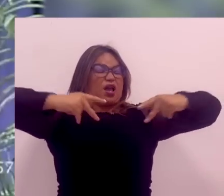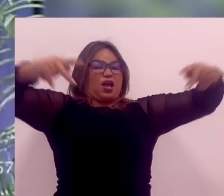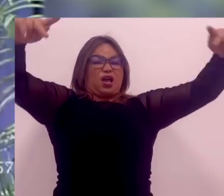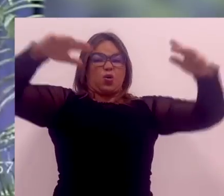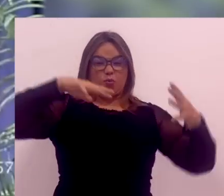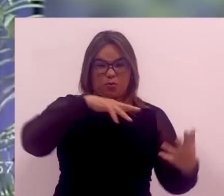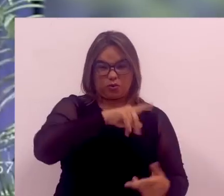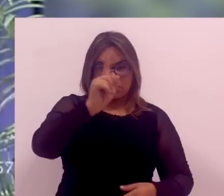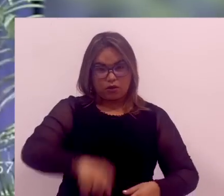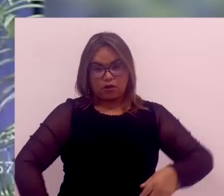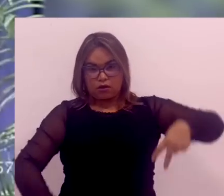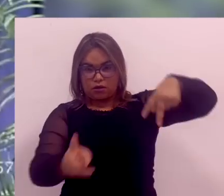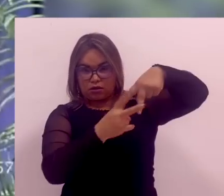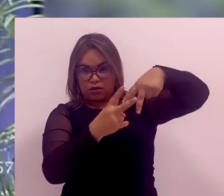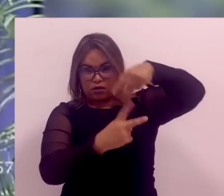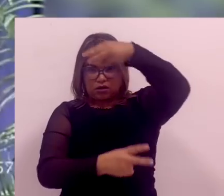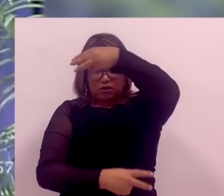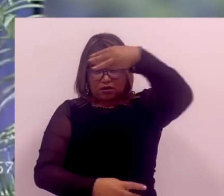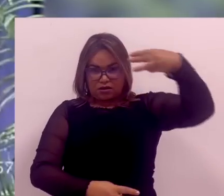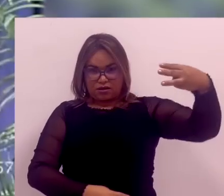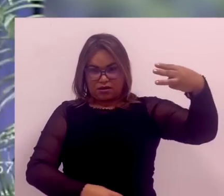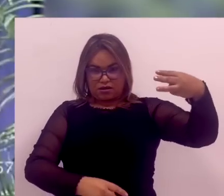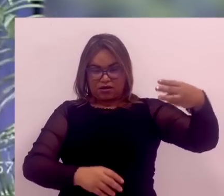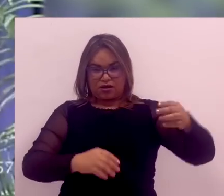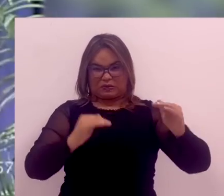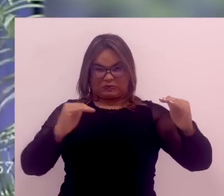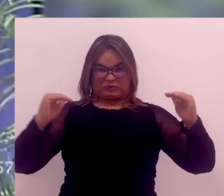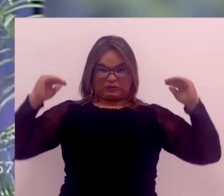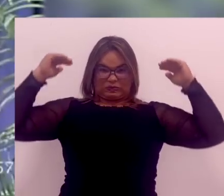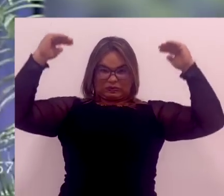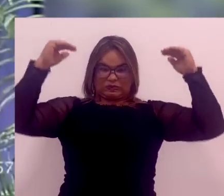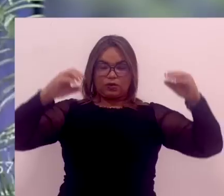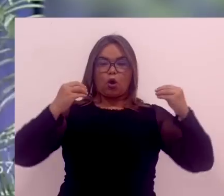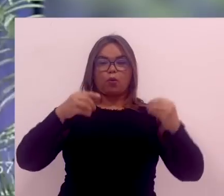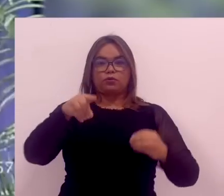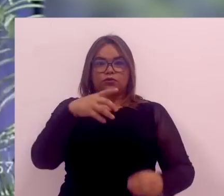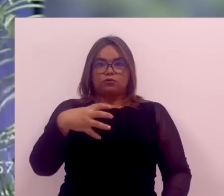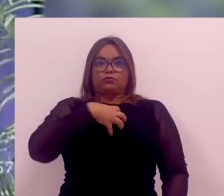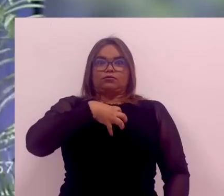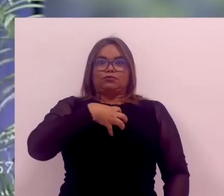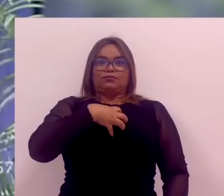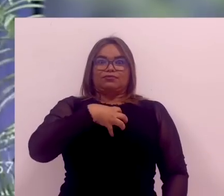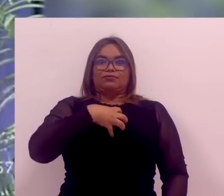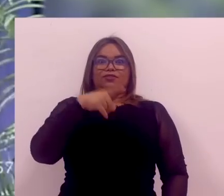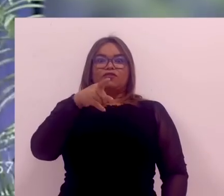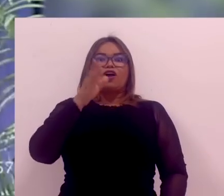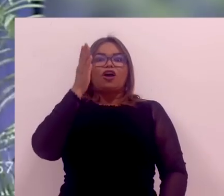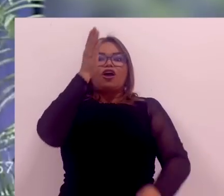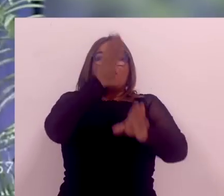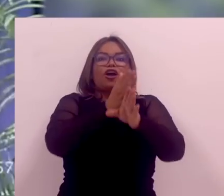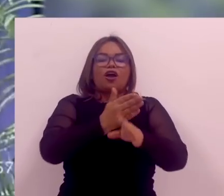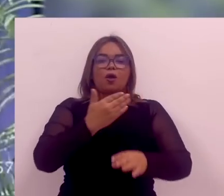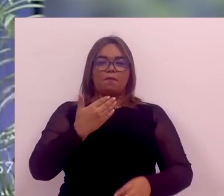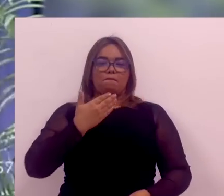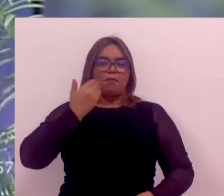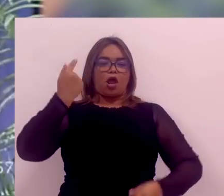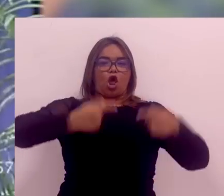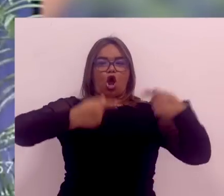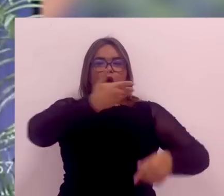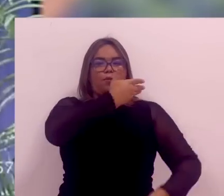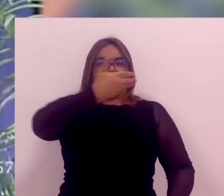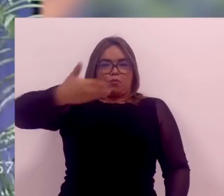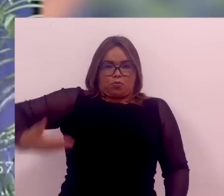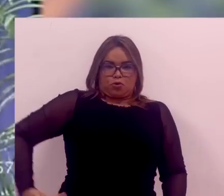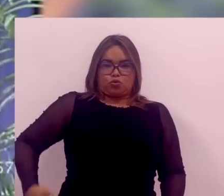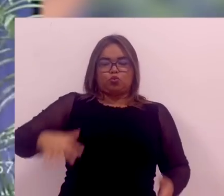E se você descobrisse que os maiores pregadores do mundo são maçons de 33º grau? Como você reagiria